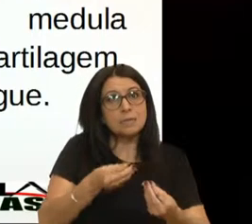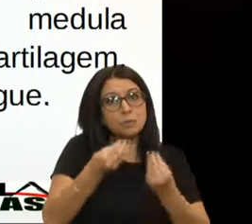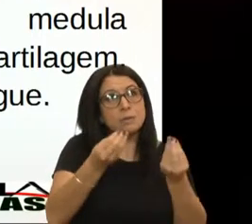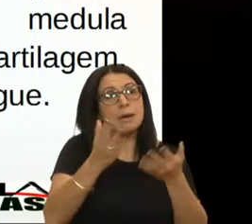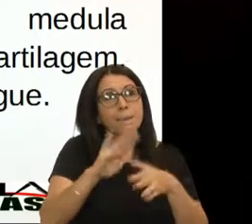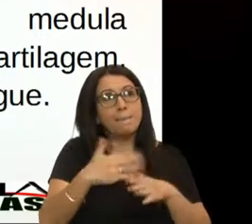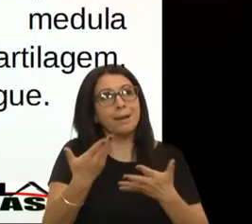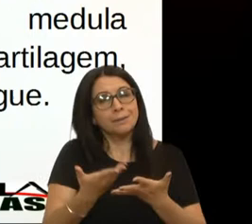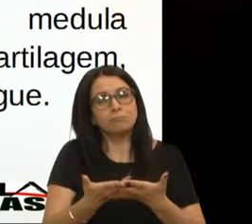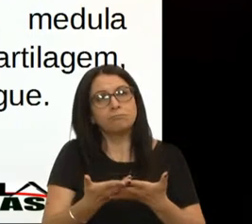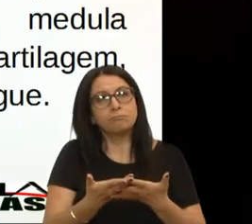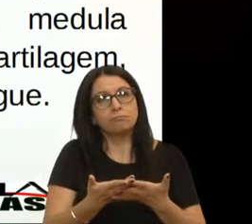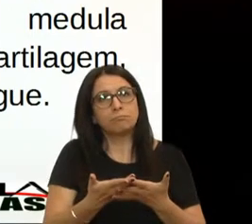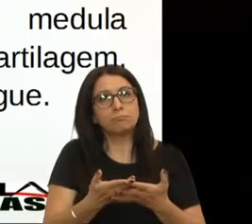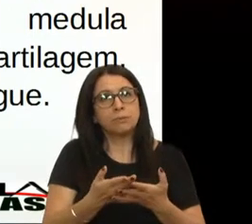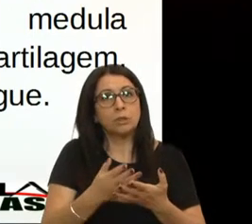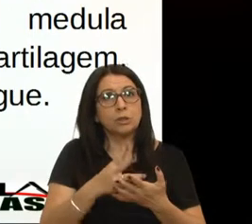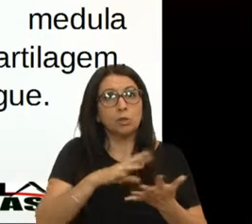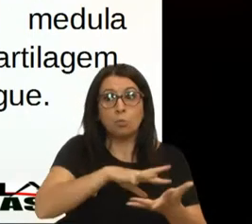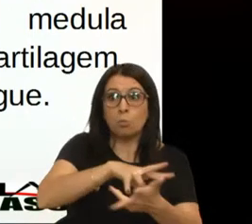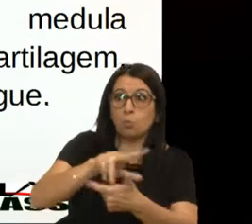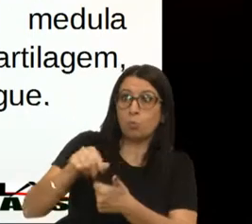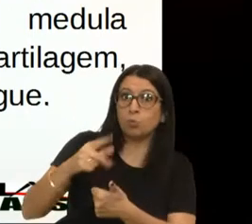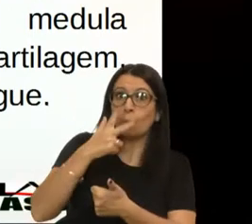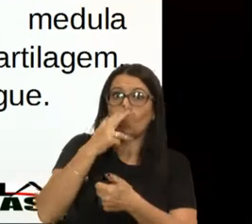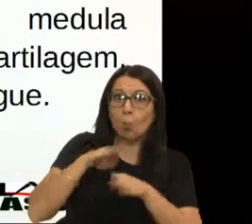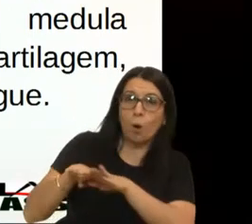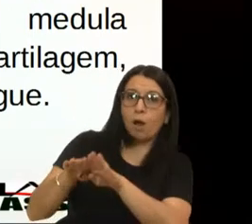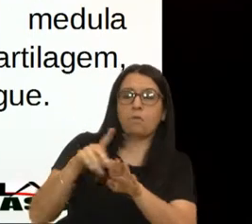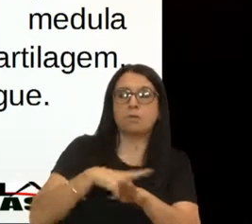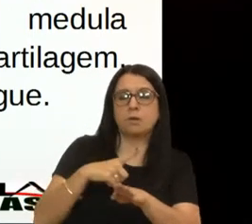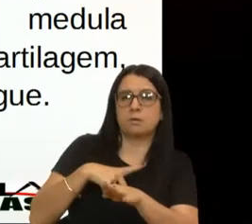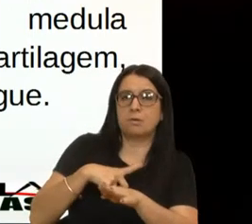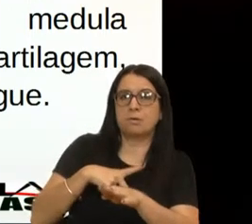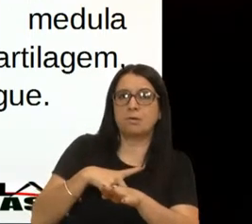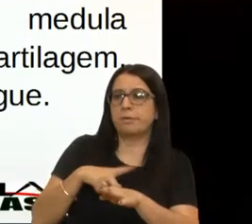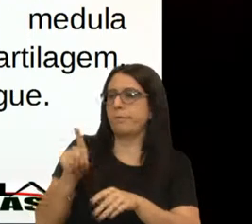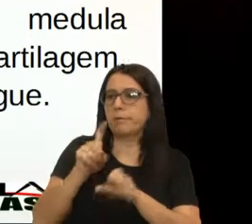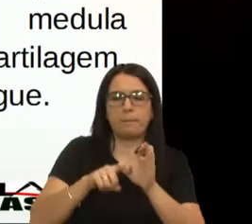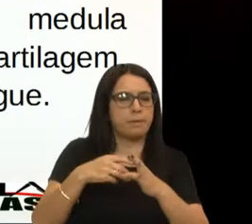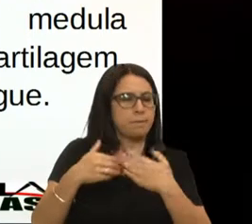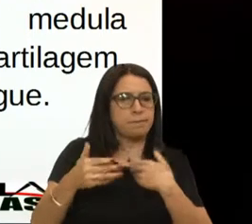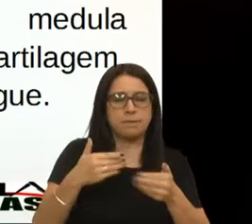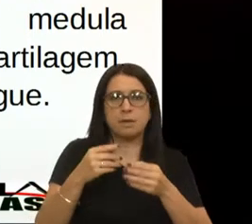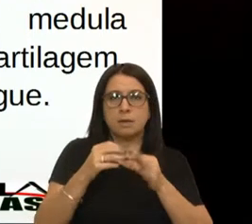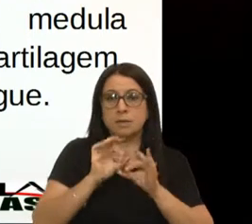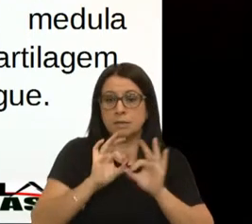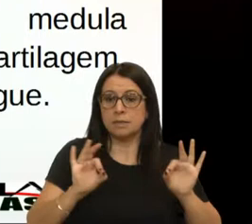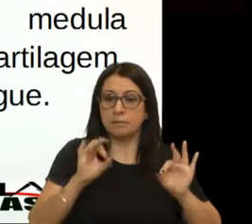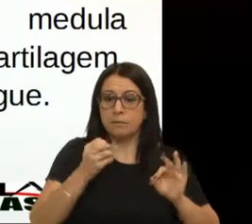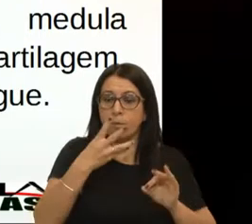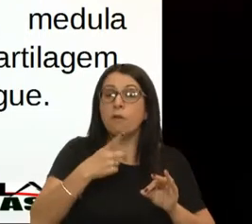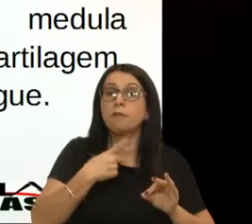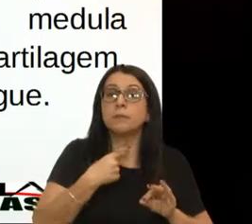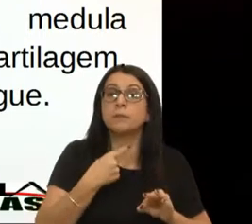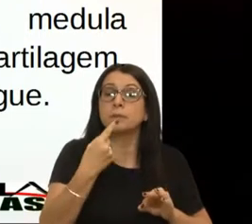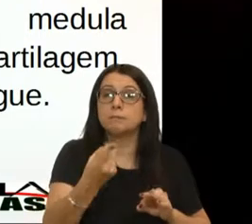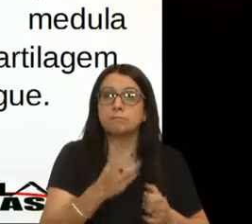mais universal que existe, mais fraterna que existe, não depende de nada, é simplesmente de boa vontade.